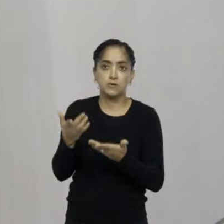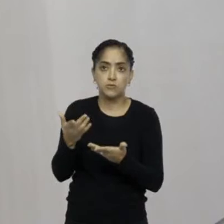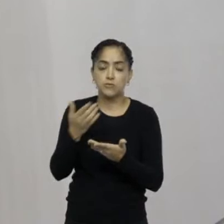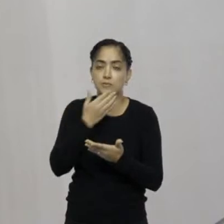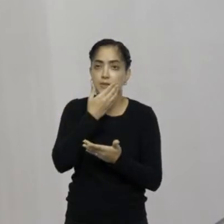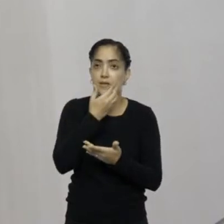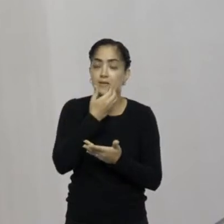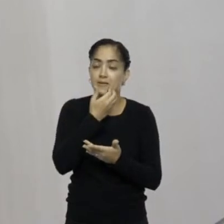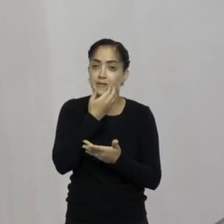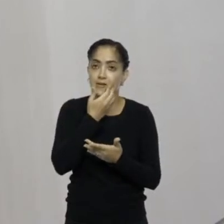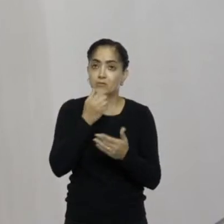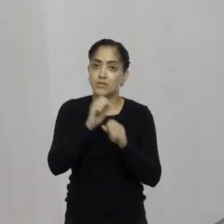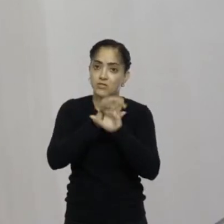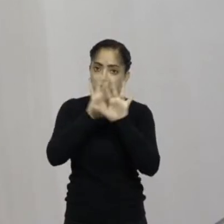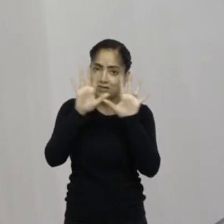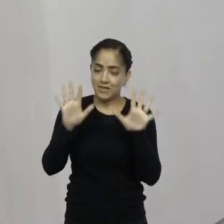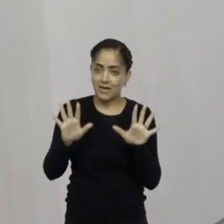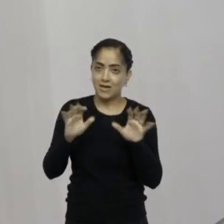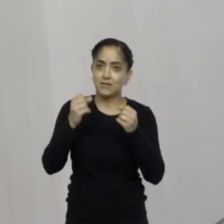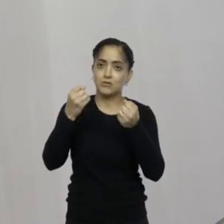Então, deixar isso esclarecido.